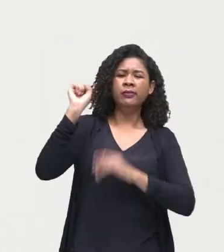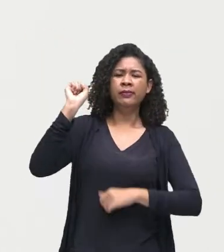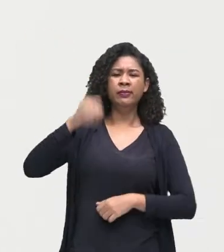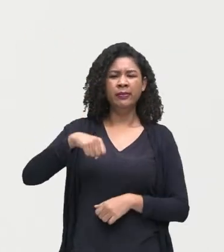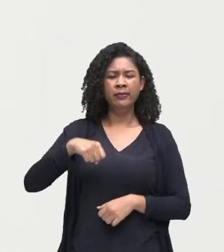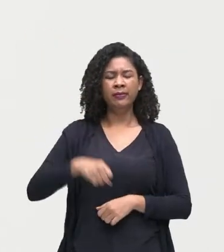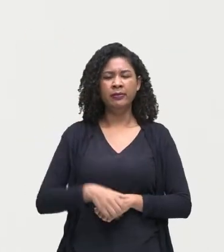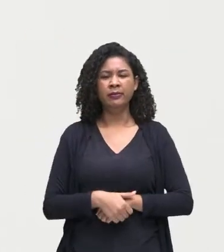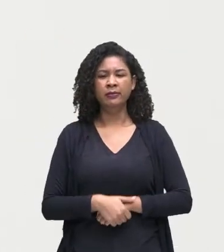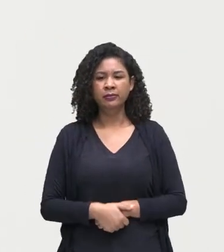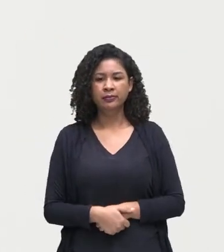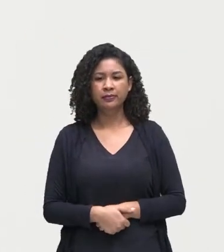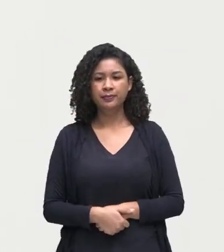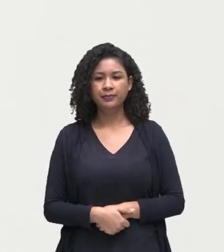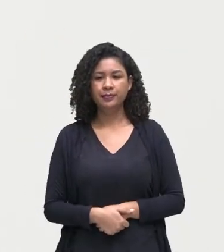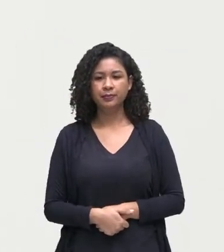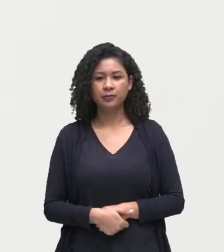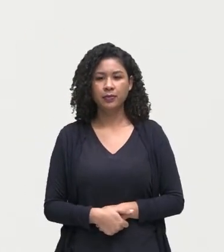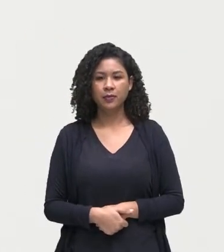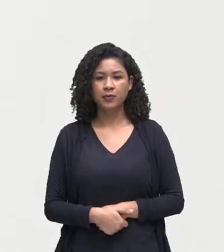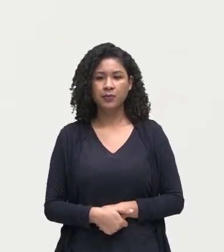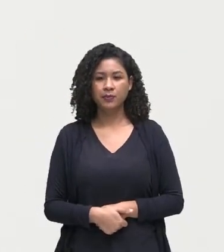né? O próprio